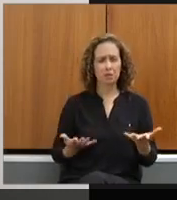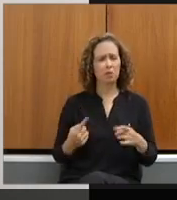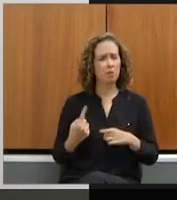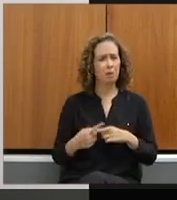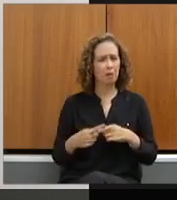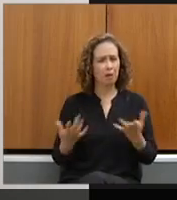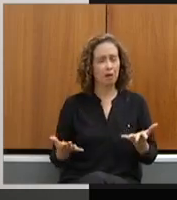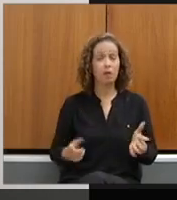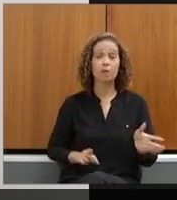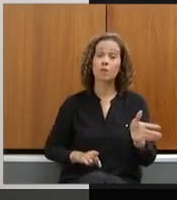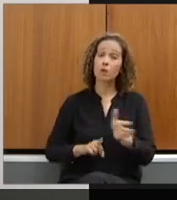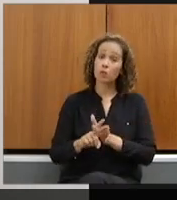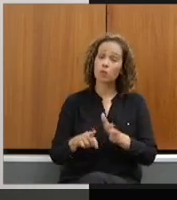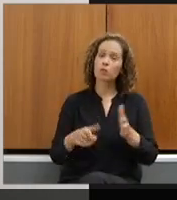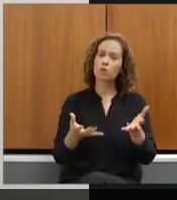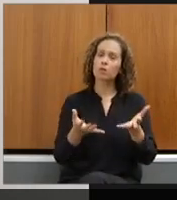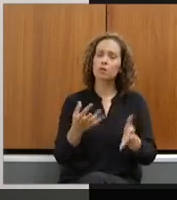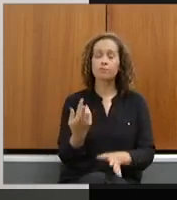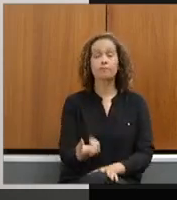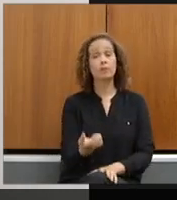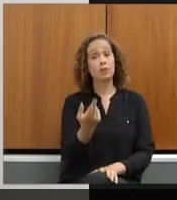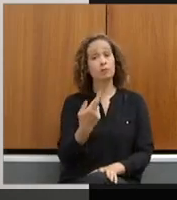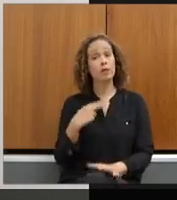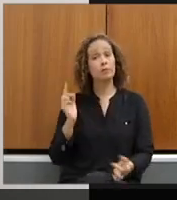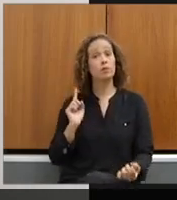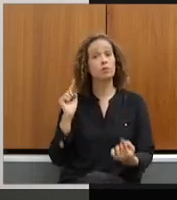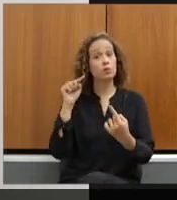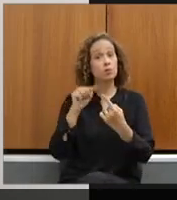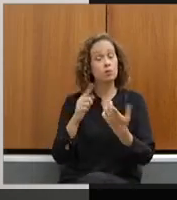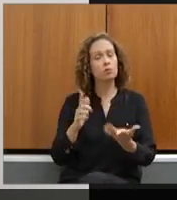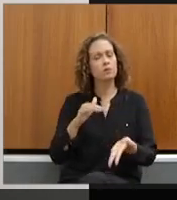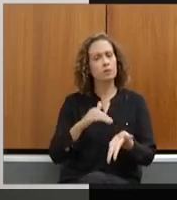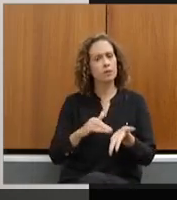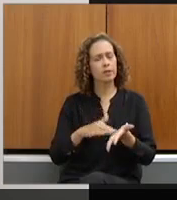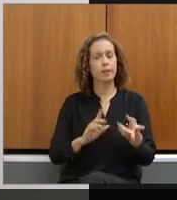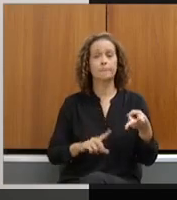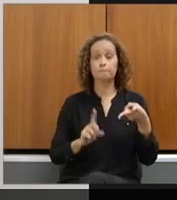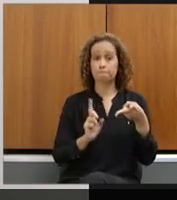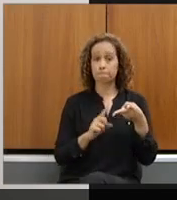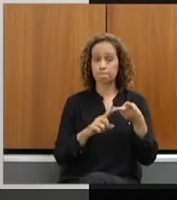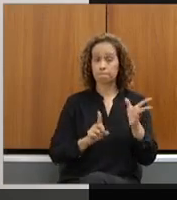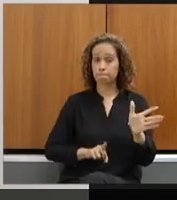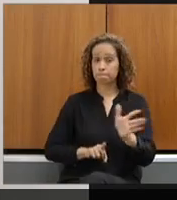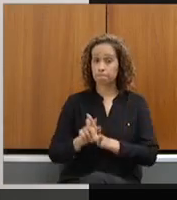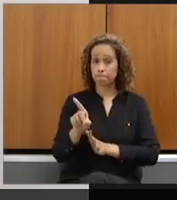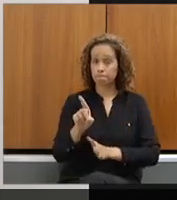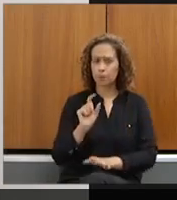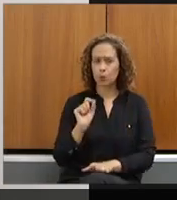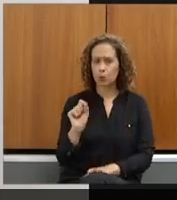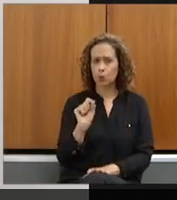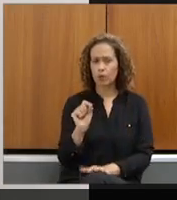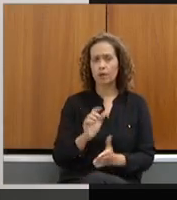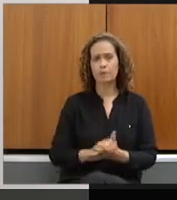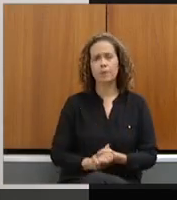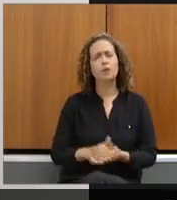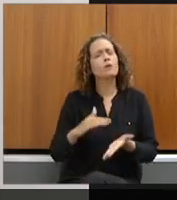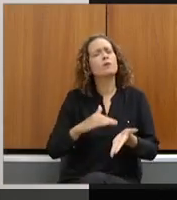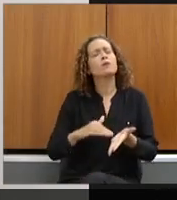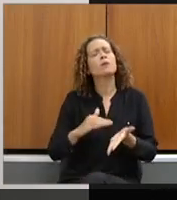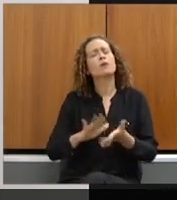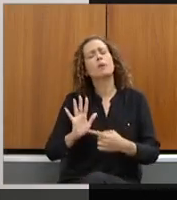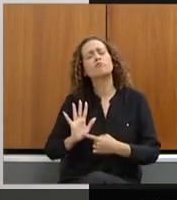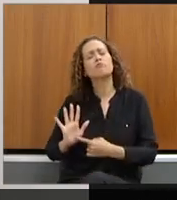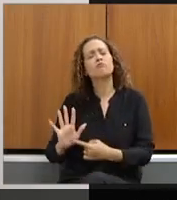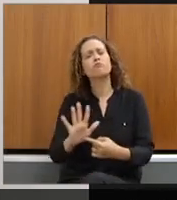uma pergunta eu queria uma resposta mais objetiva do secretário a outra questão é o secretário